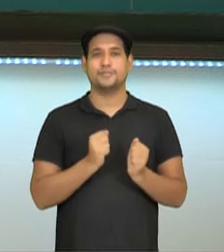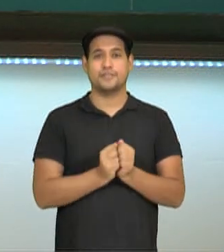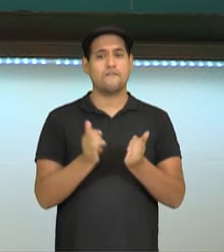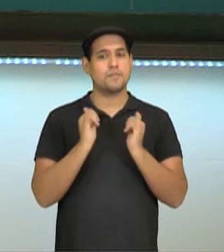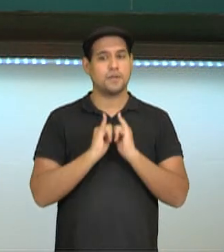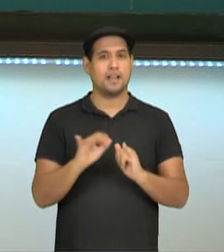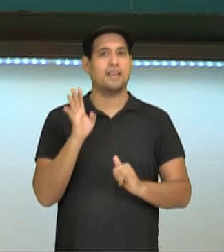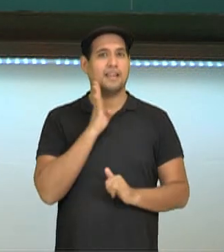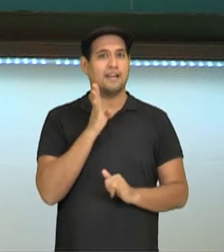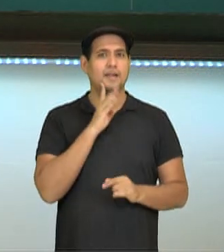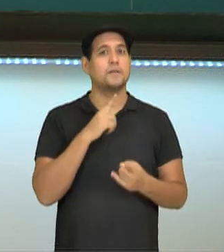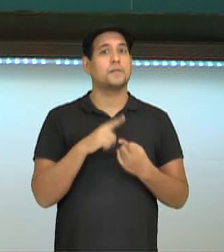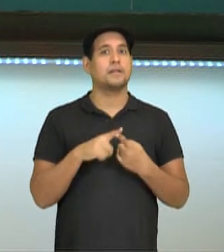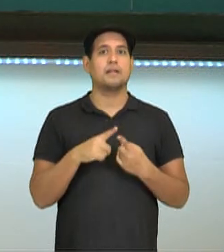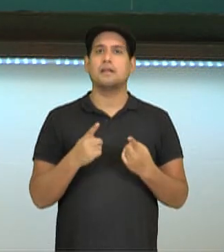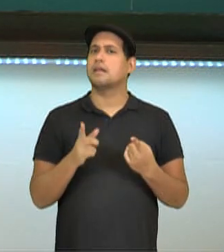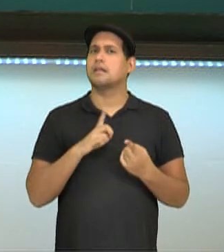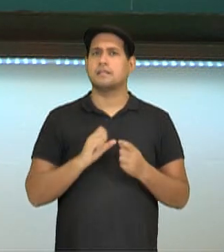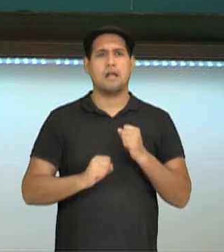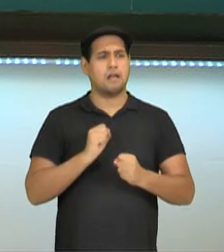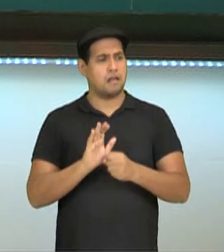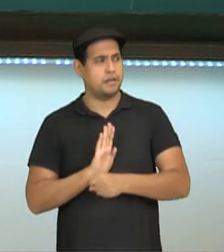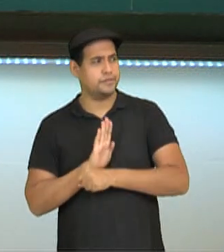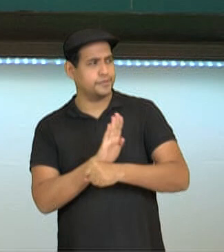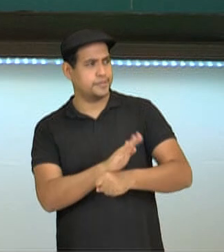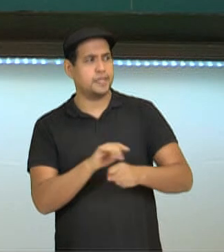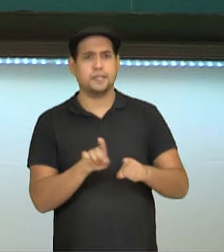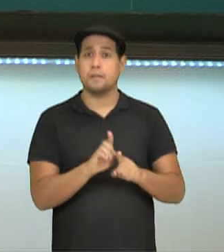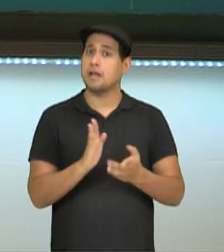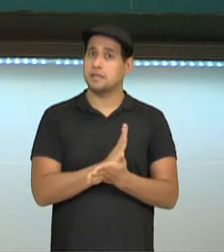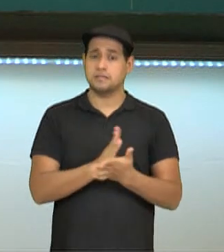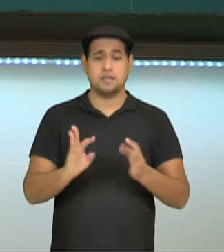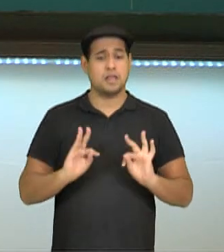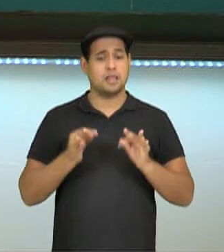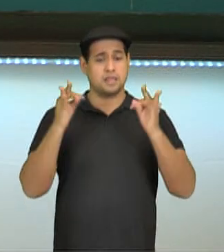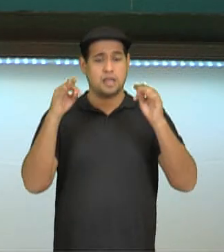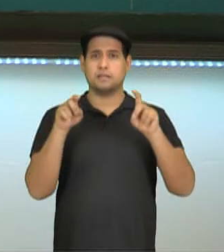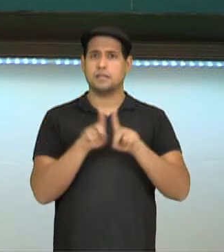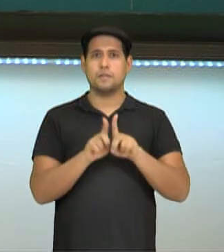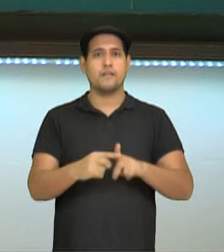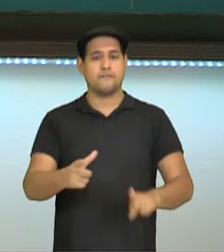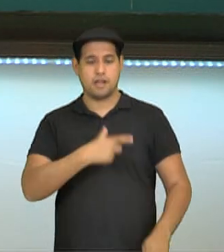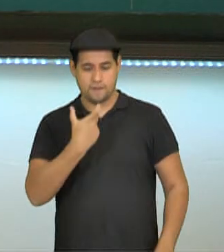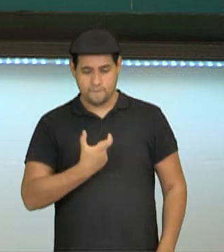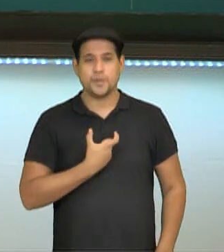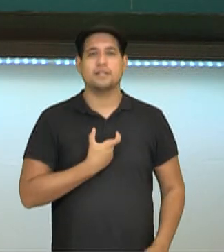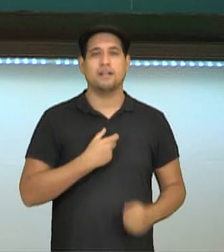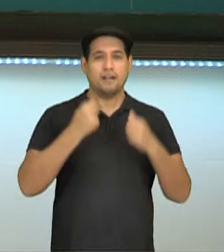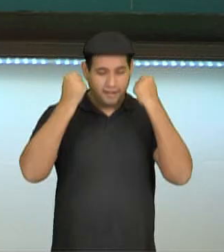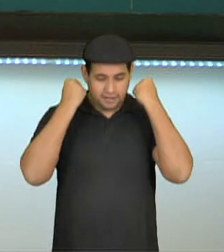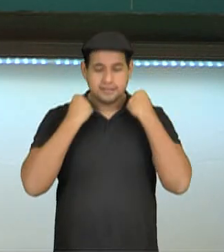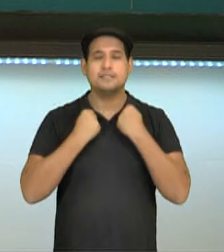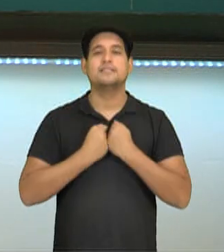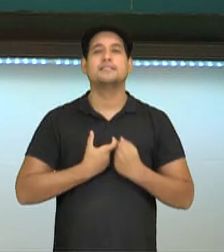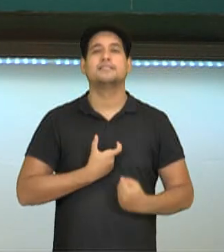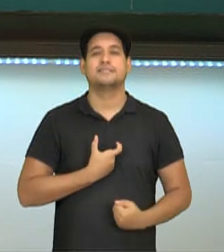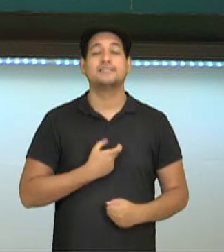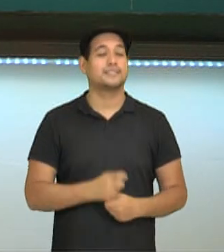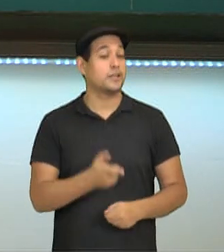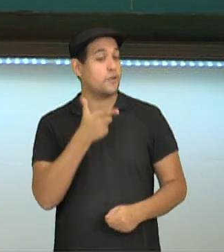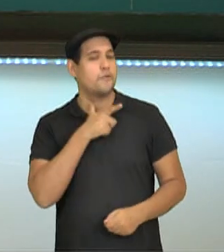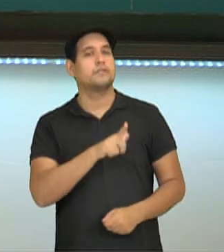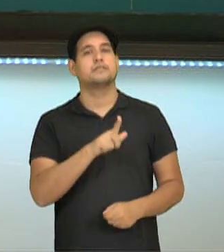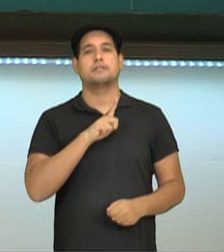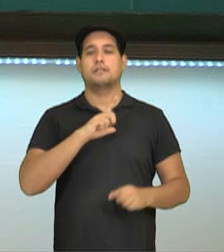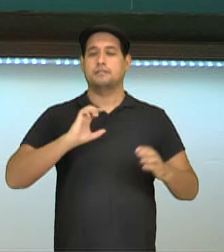informação é bem bacana, porque querendo ou não, ele está auxiliando, muitas vezes ele é o técnico e ele vai ganhar junto com o seu atleta, se ele conseguir,